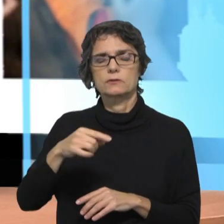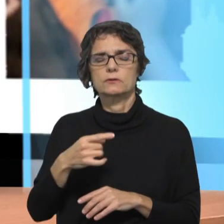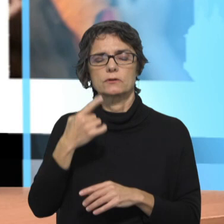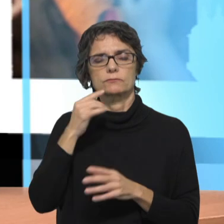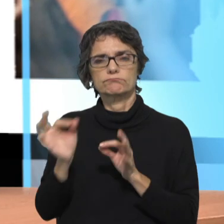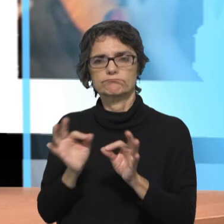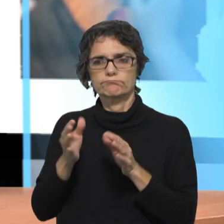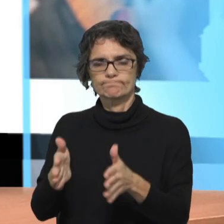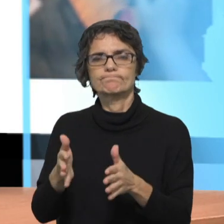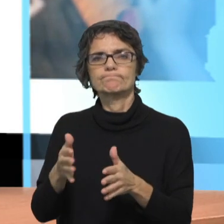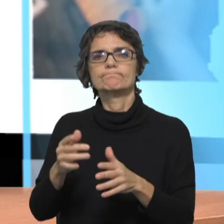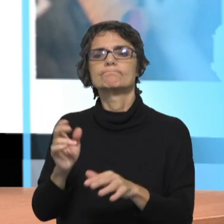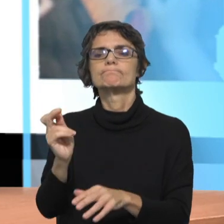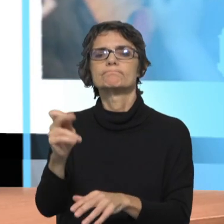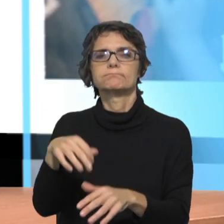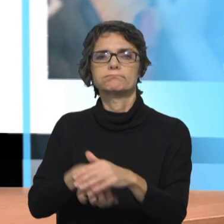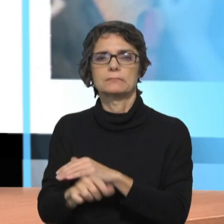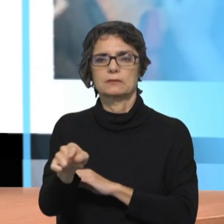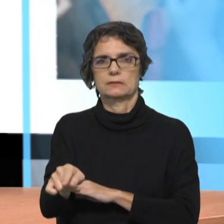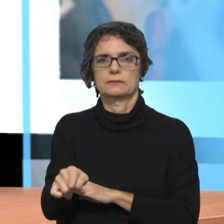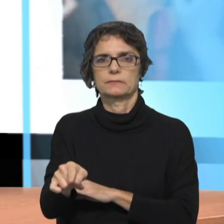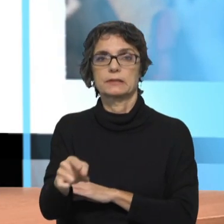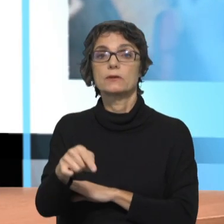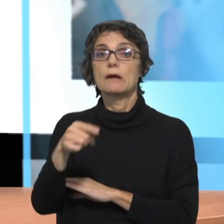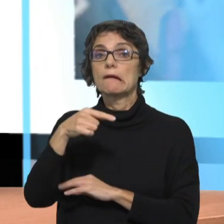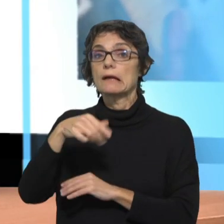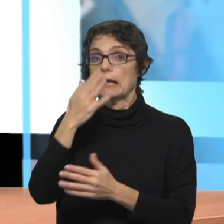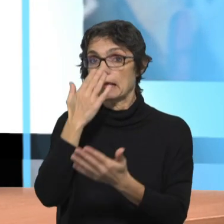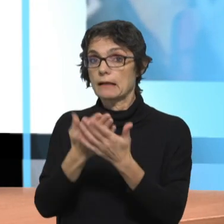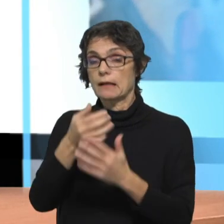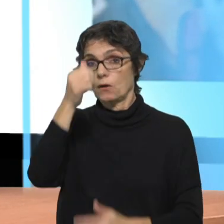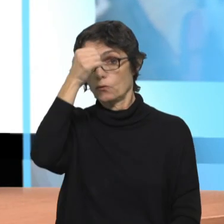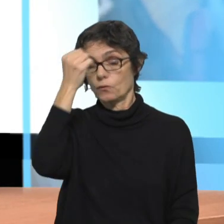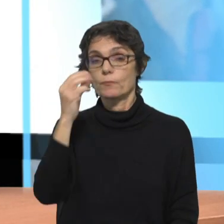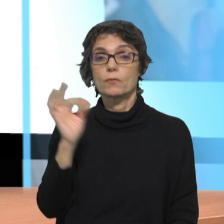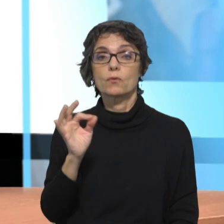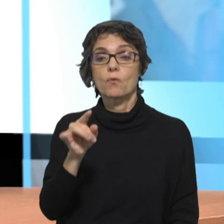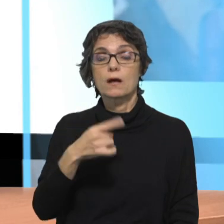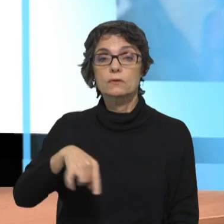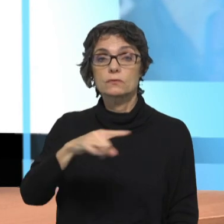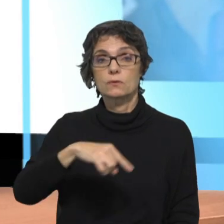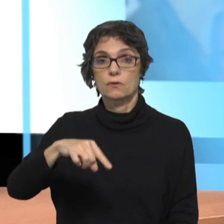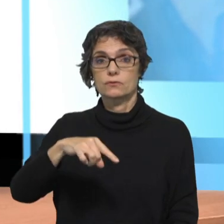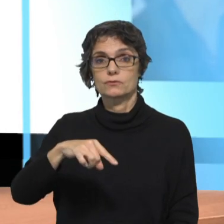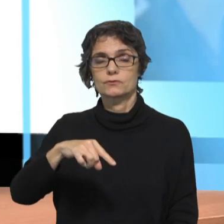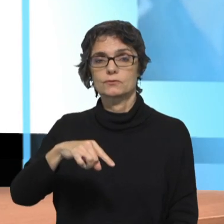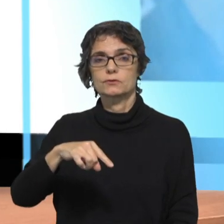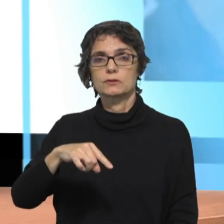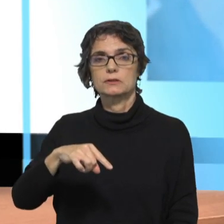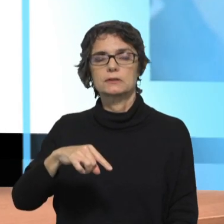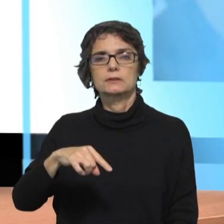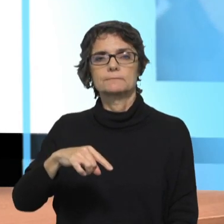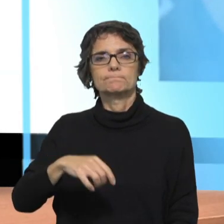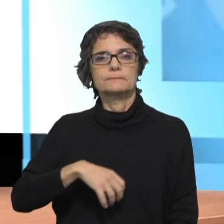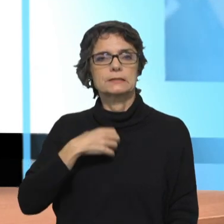do acontecimento do nascimento de Jesus. E é nesse quadro que no 4º domingo do tempo do Advento temos sempre a sua ligação histórica